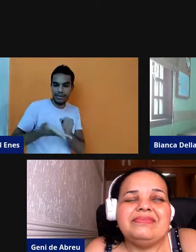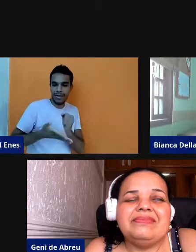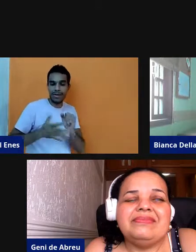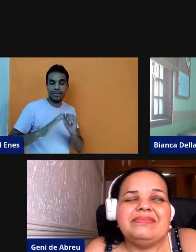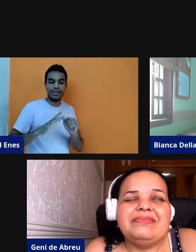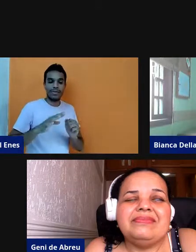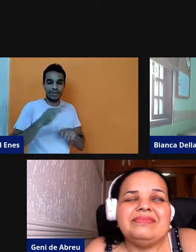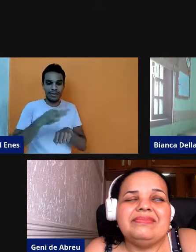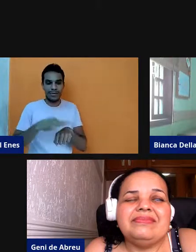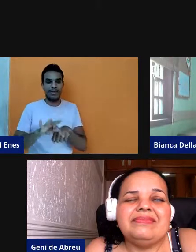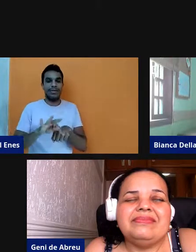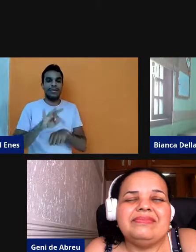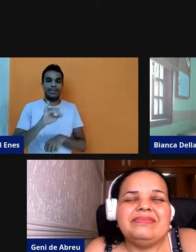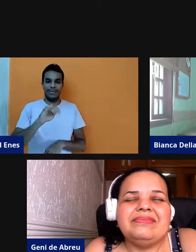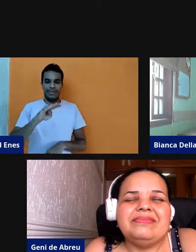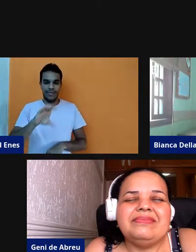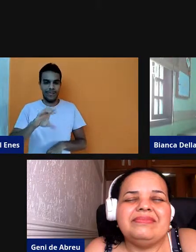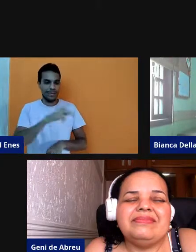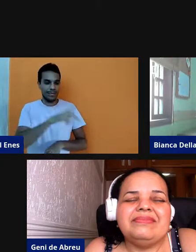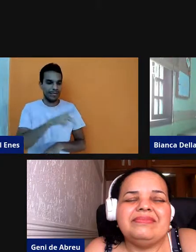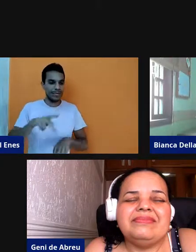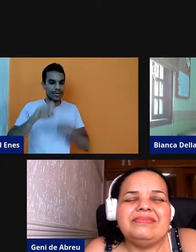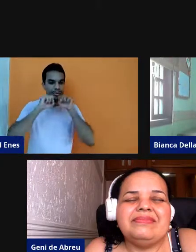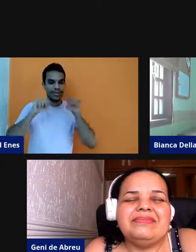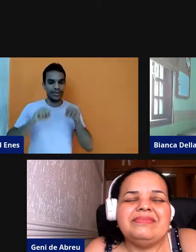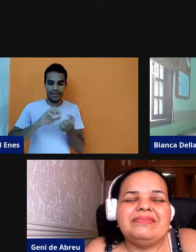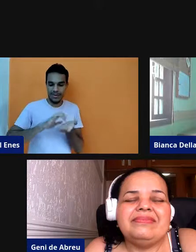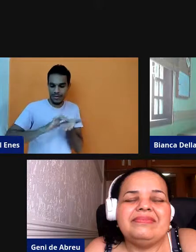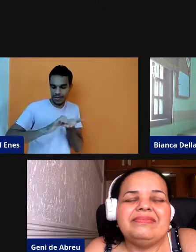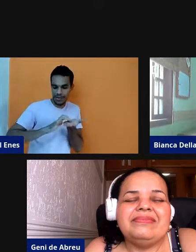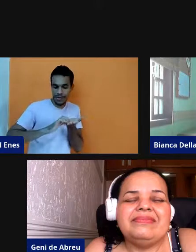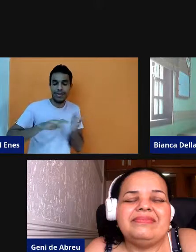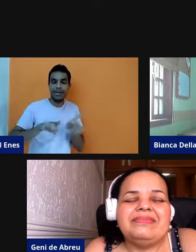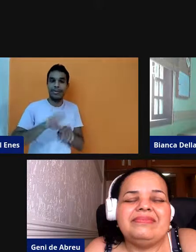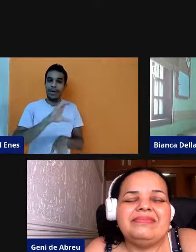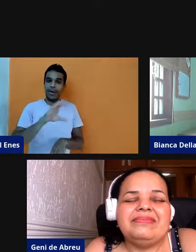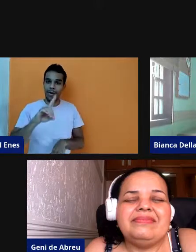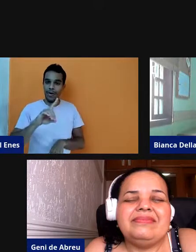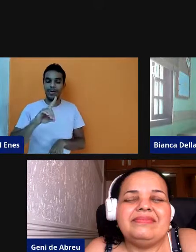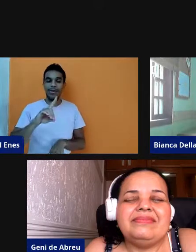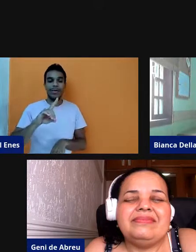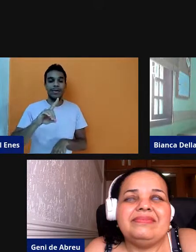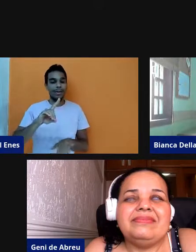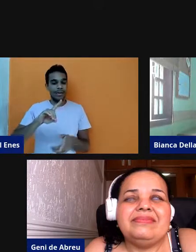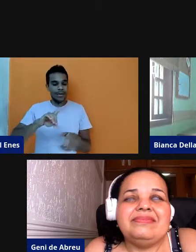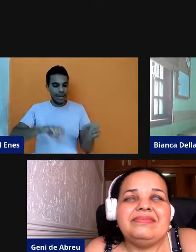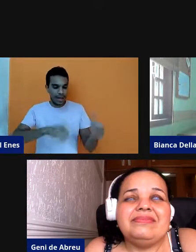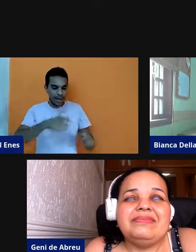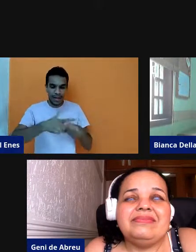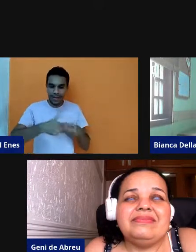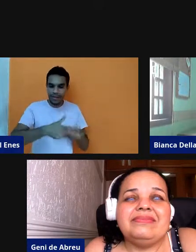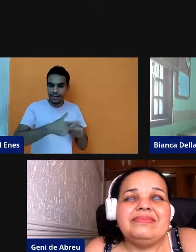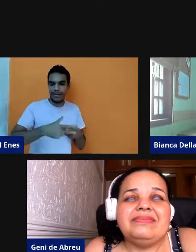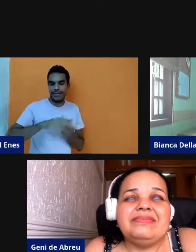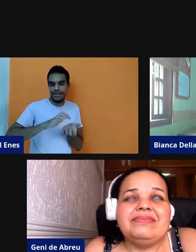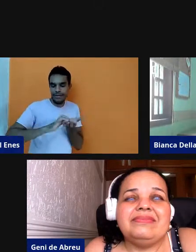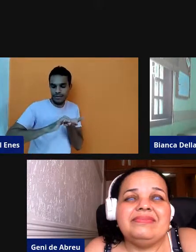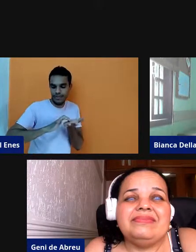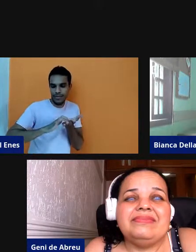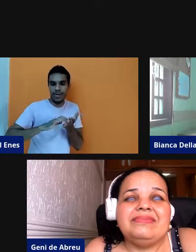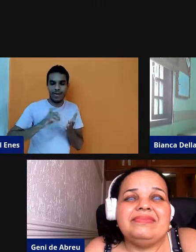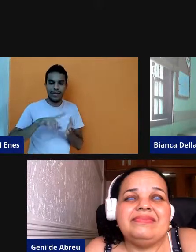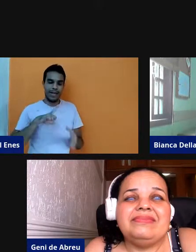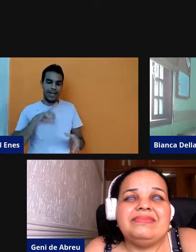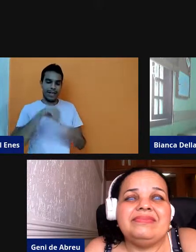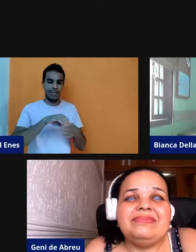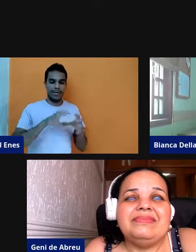do sistema Braille e também coordenadora da revisão Braille e representante do BC na Comissão Brasileira do Braille. Geni já esteve aqui